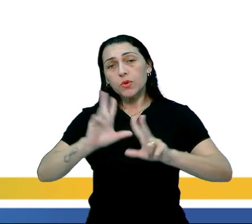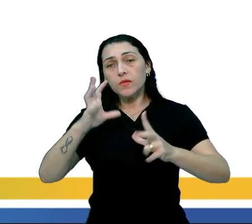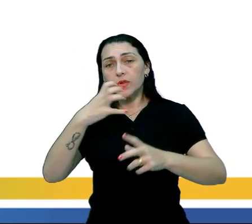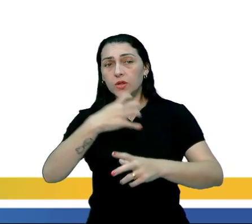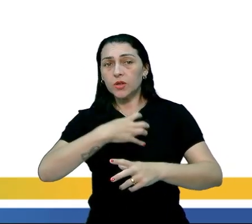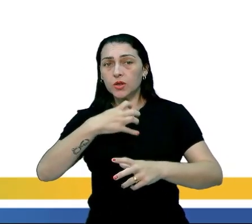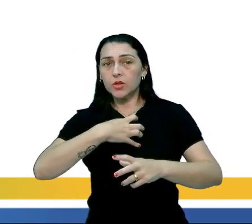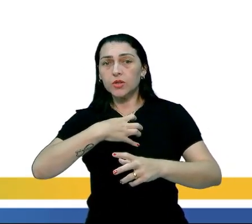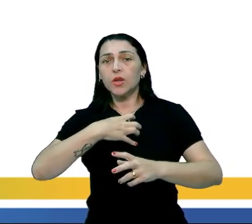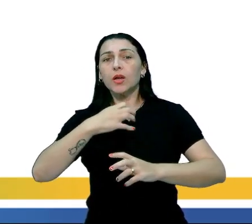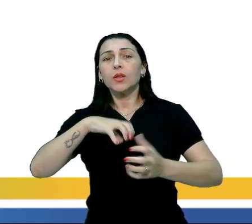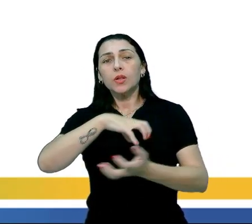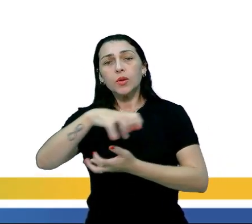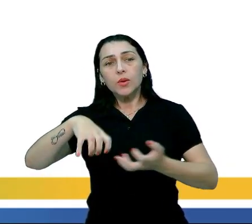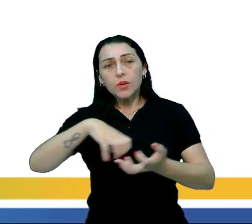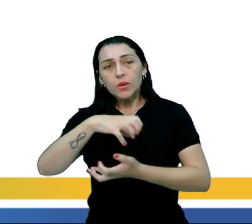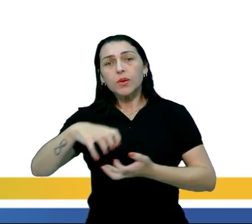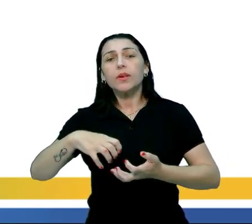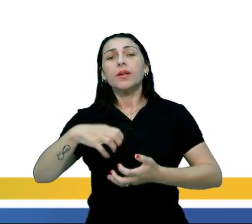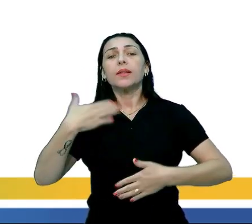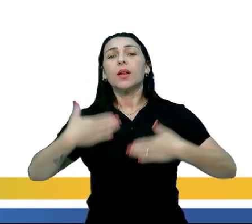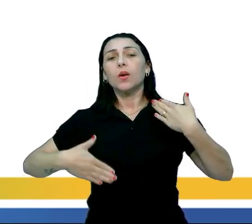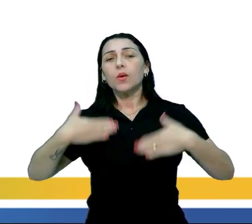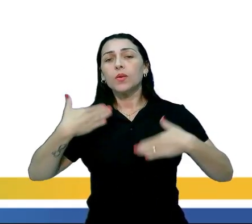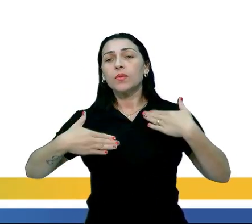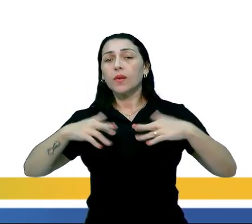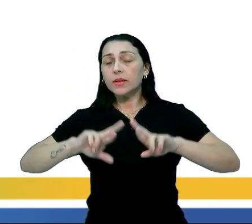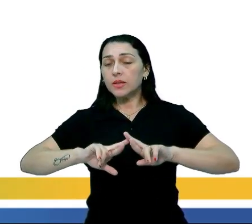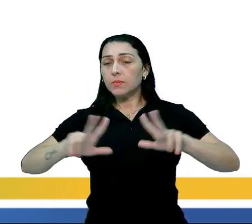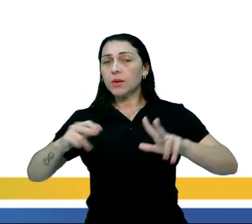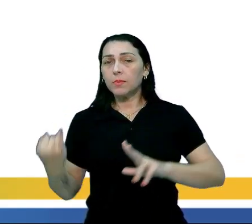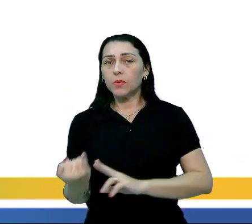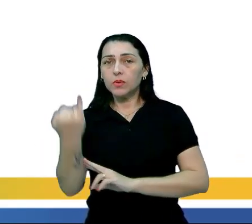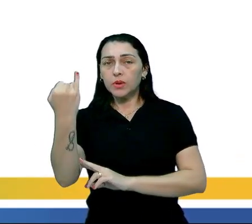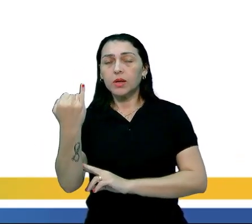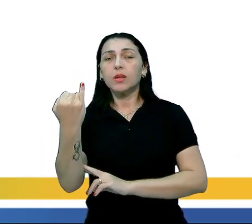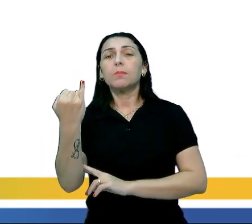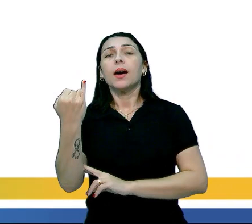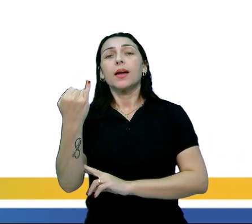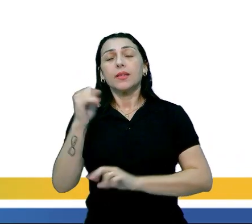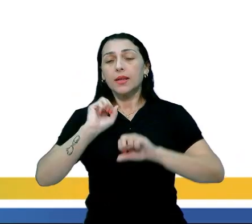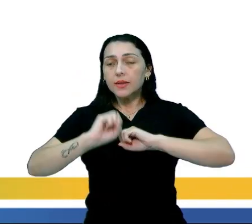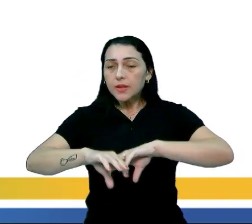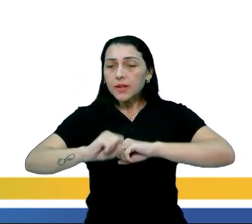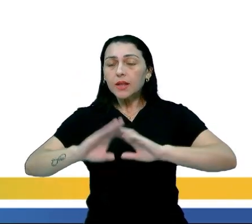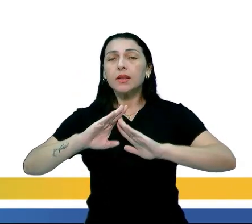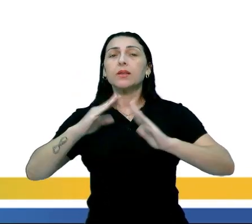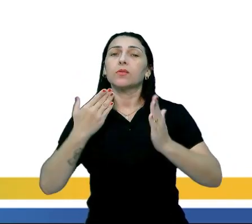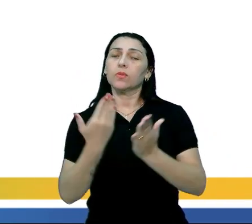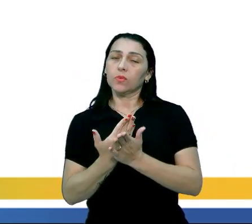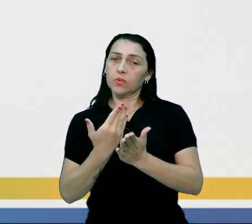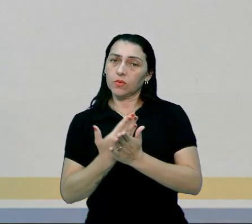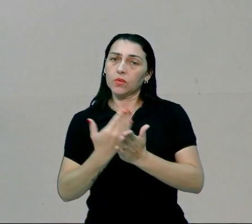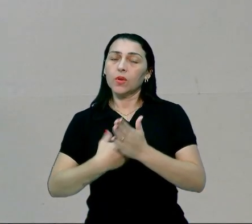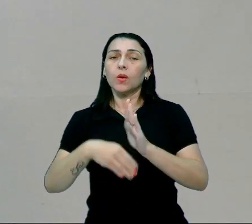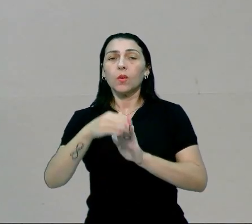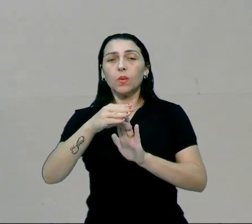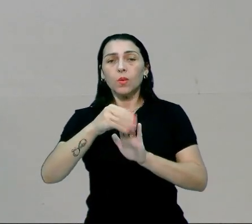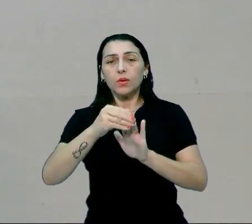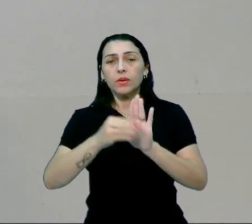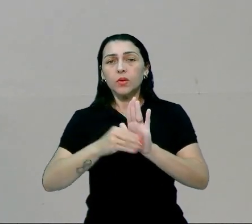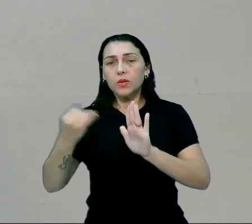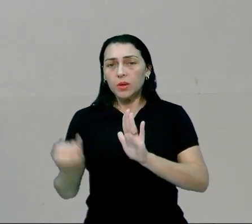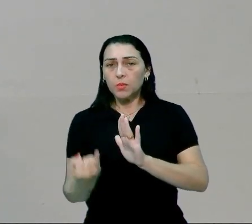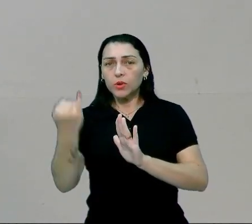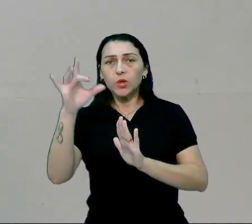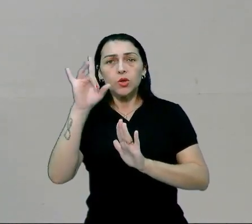de manifestações da cultura corporal são distintos e importantes para serem tratados na escola, sendo um conteúdo fundamental. Aqui